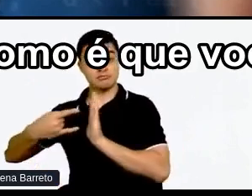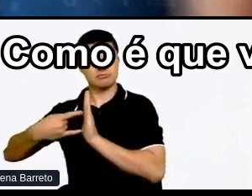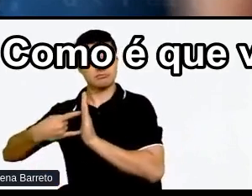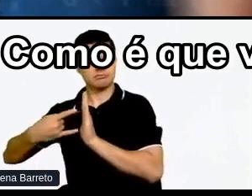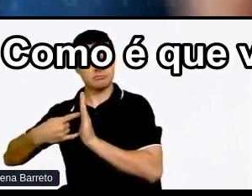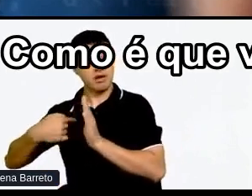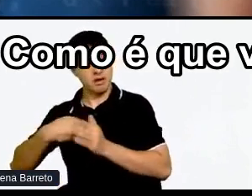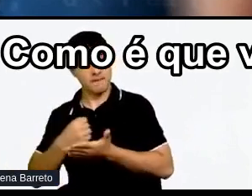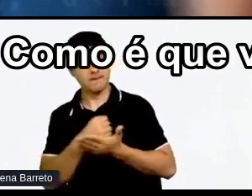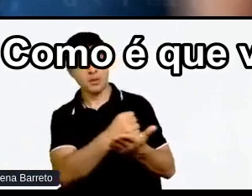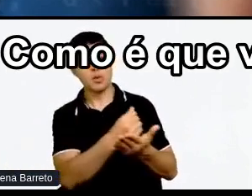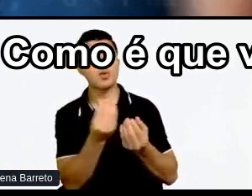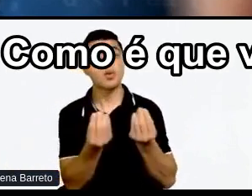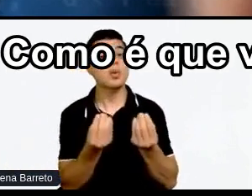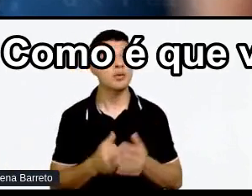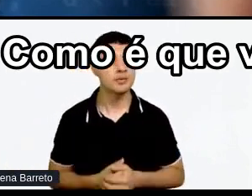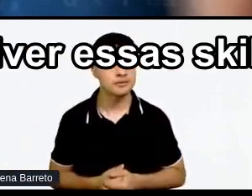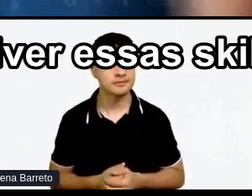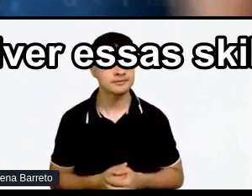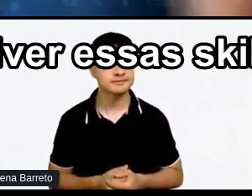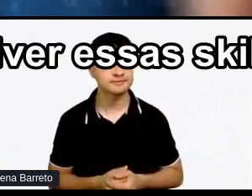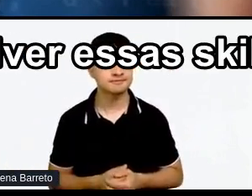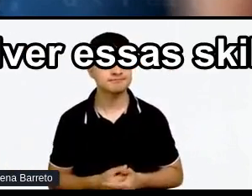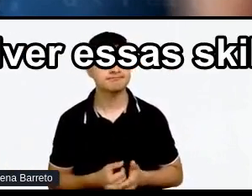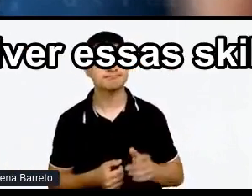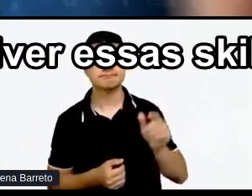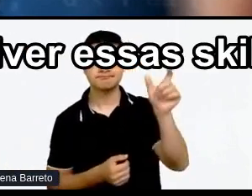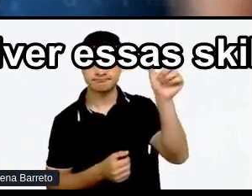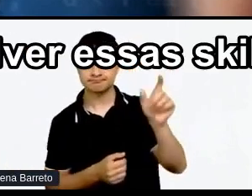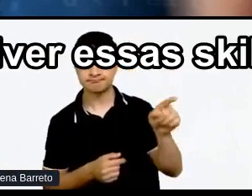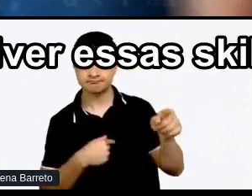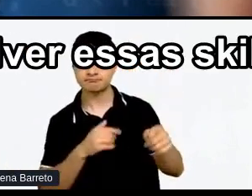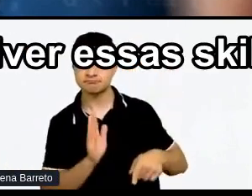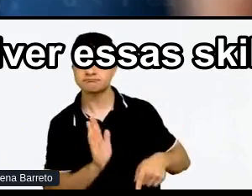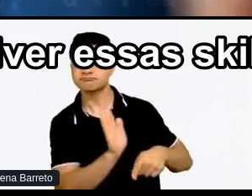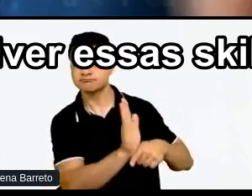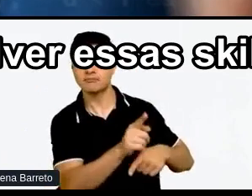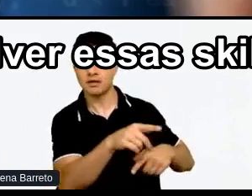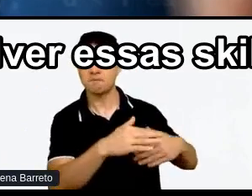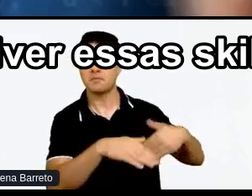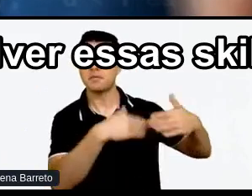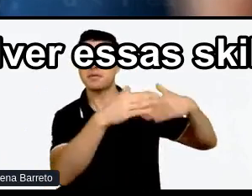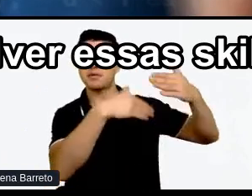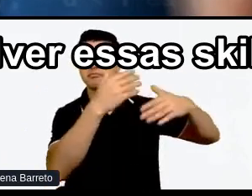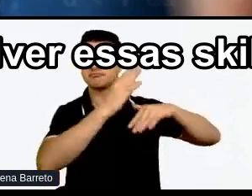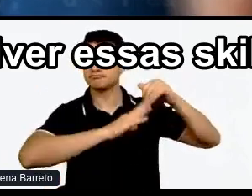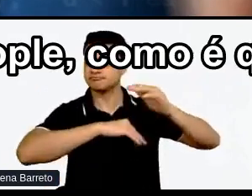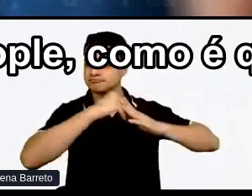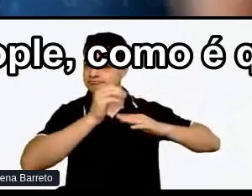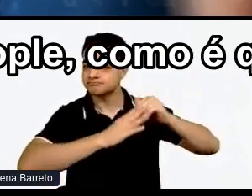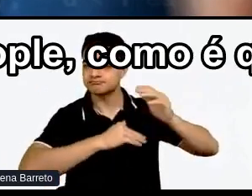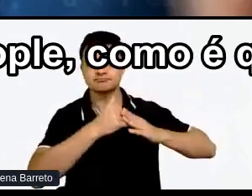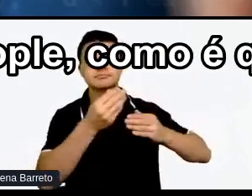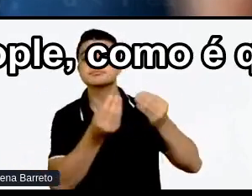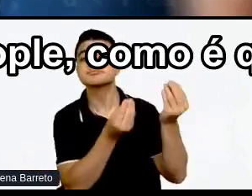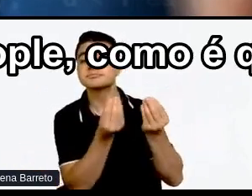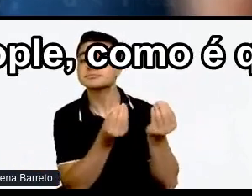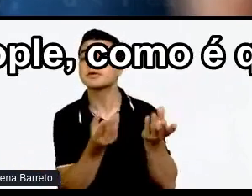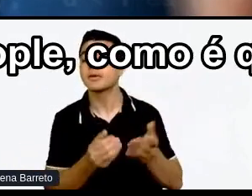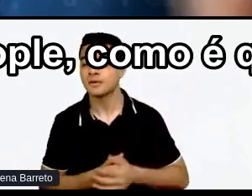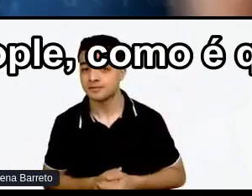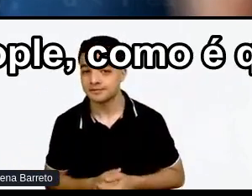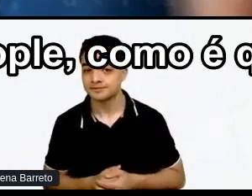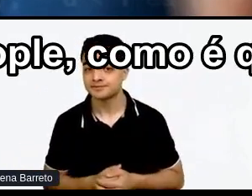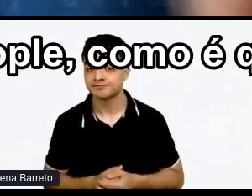vai mentorar? Como é que você vai ajudar a desenvolver essas skills também nas pessoas? Eu que sou